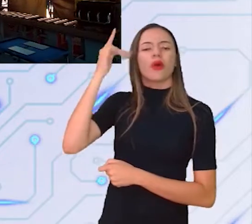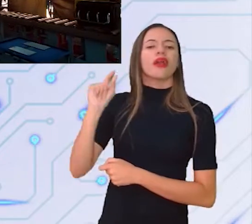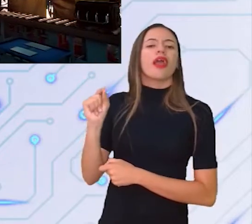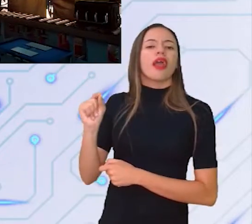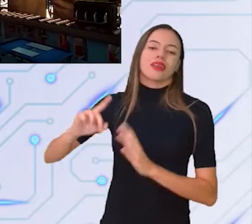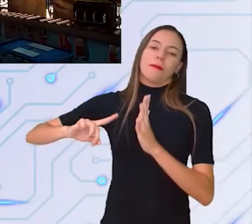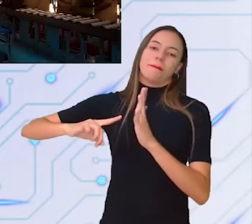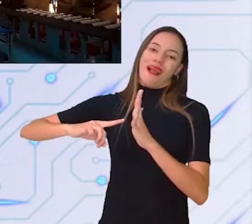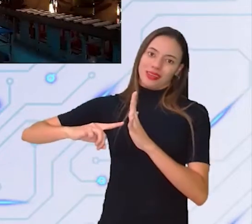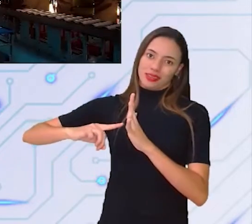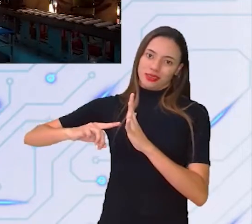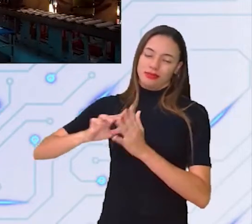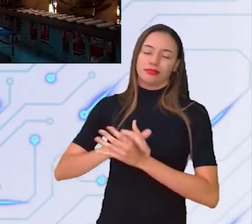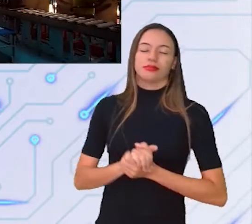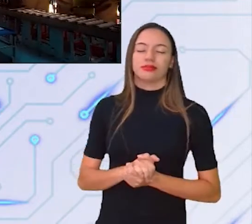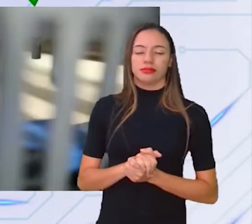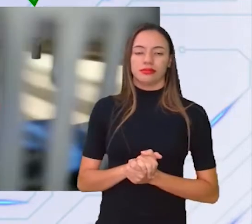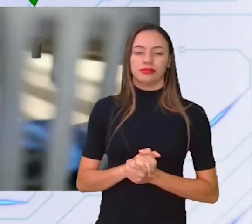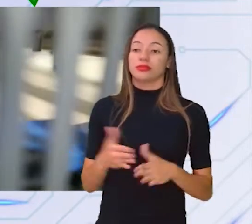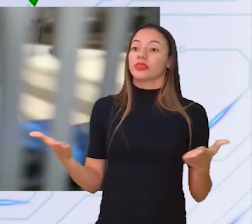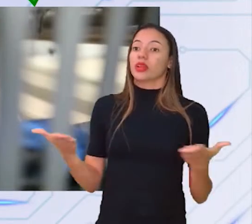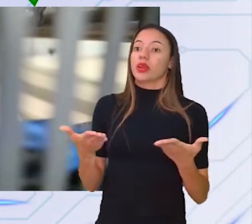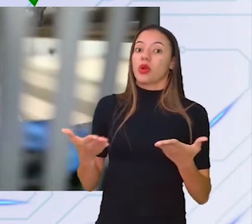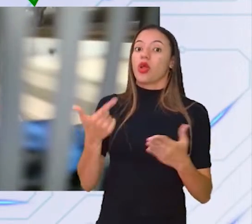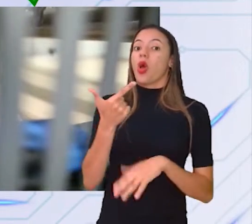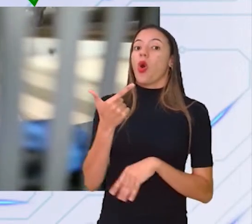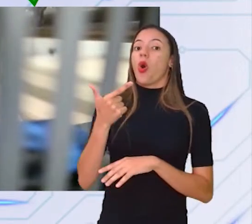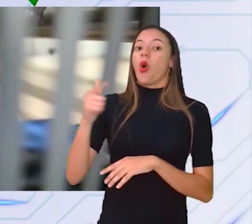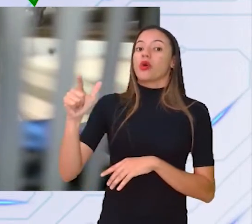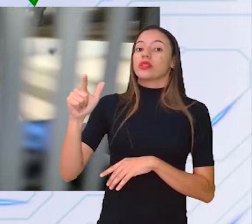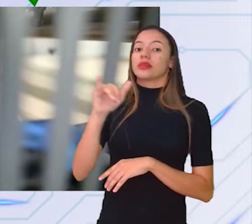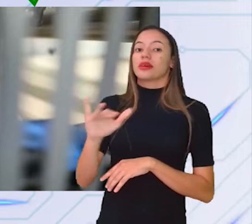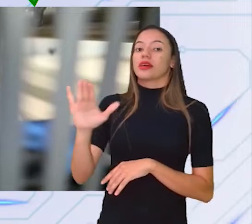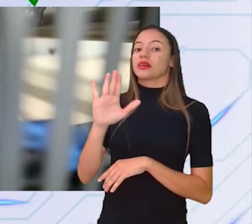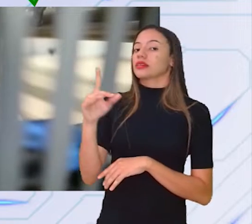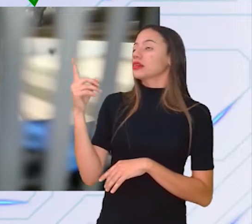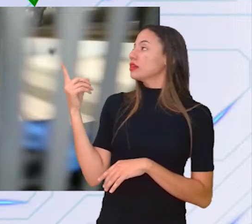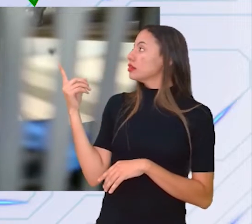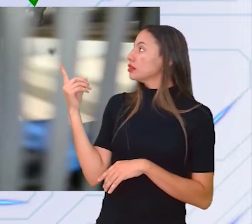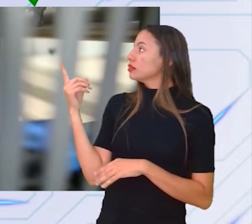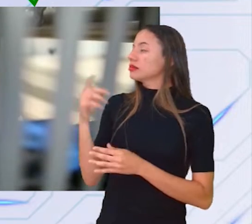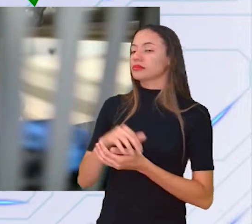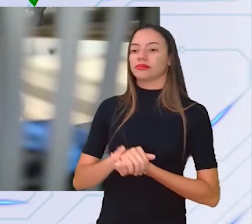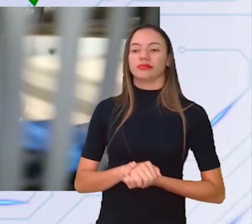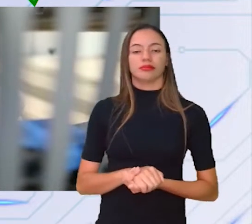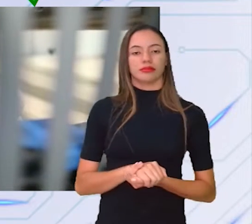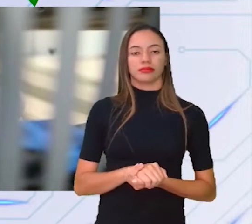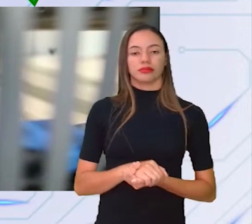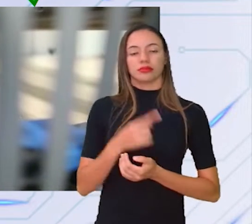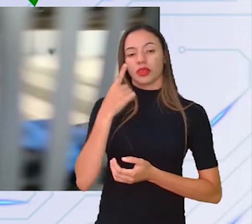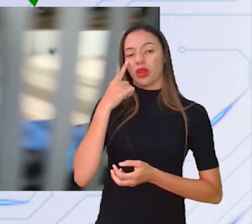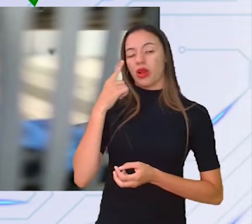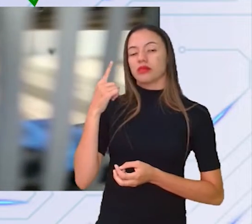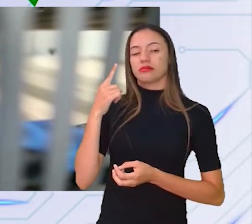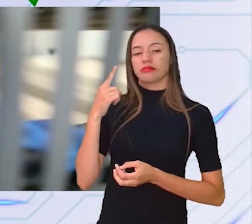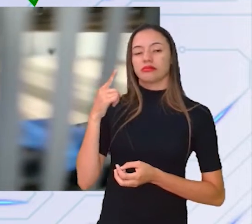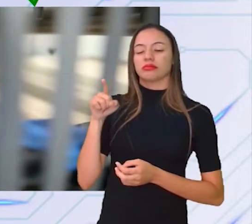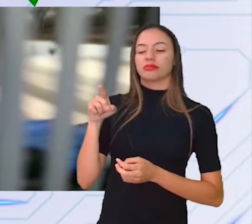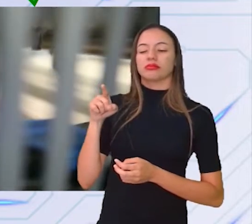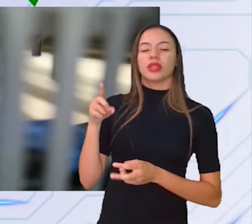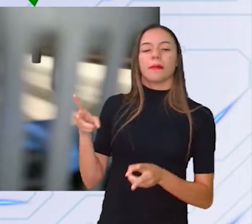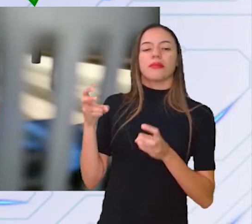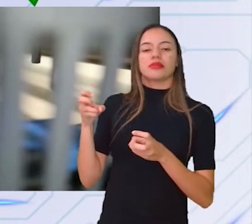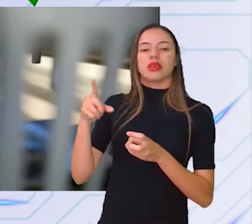máquinas, não é isso? E a gente vai agora, olha uma outra aí. Nesse caso aí, você observa que